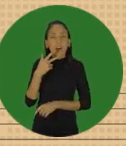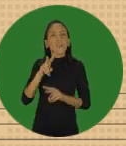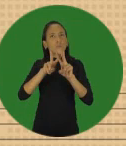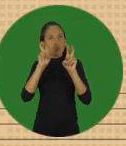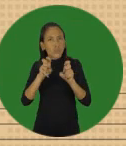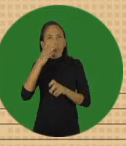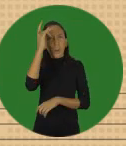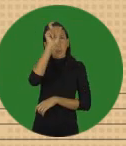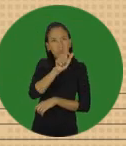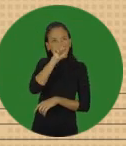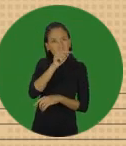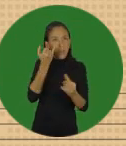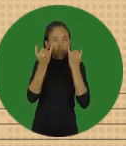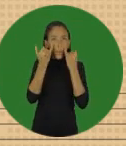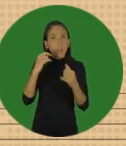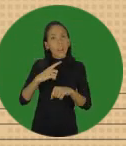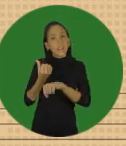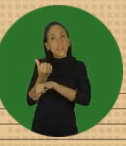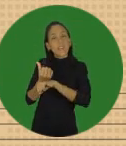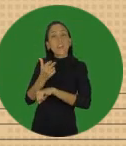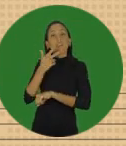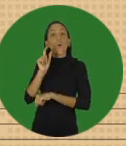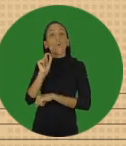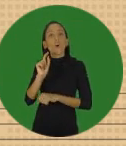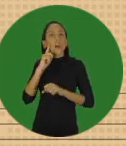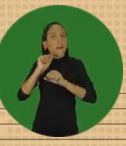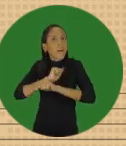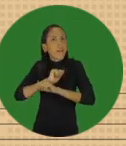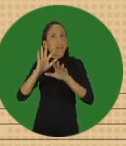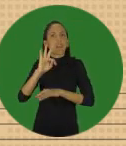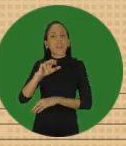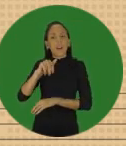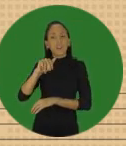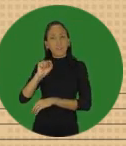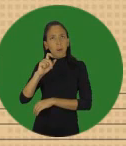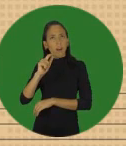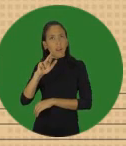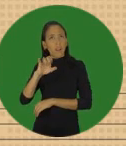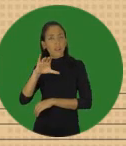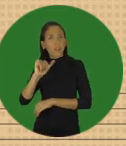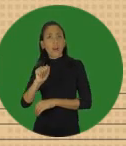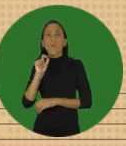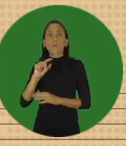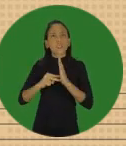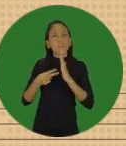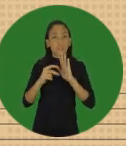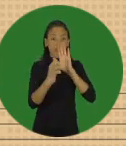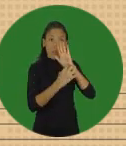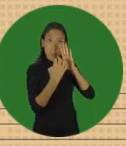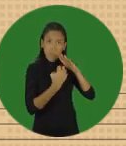qual determina que toda empresa deve ser transparente e informar ao titular do dado o que fará com os